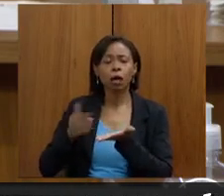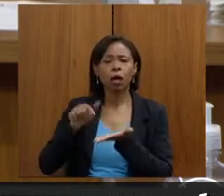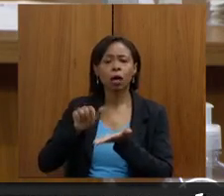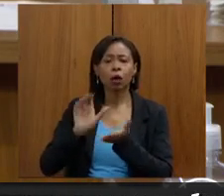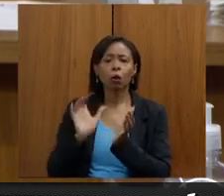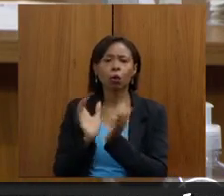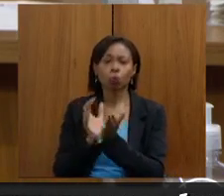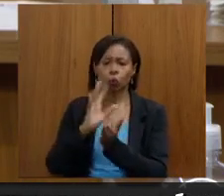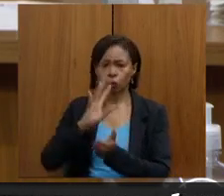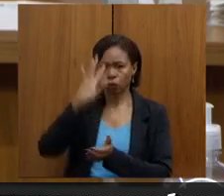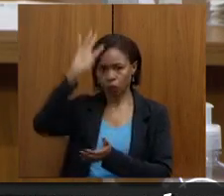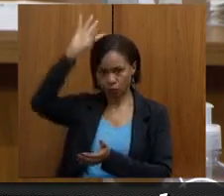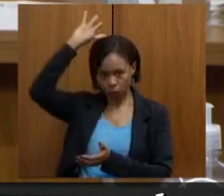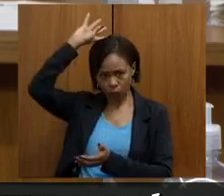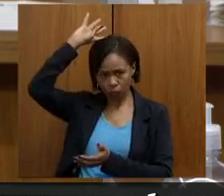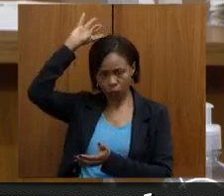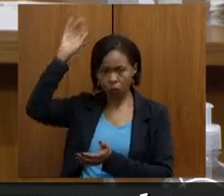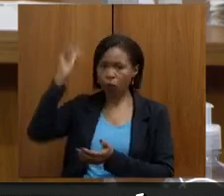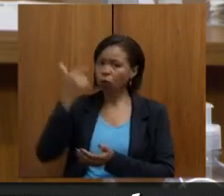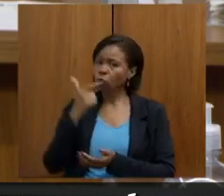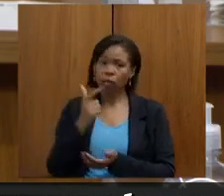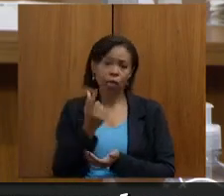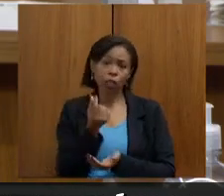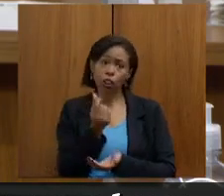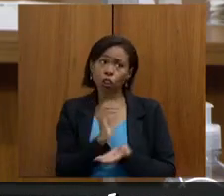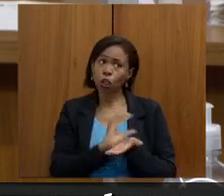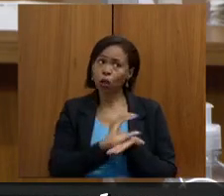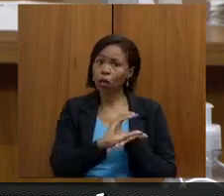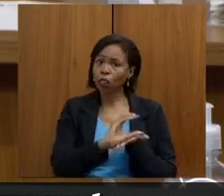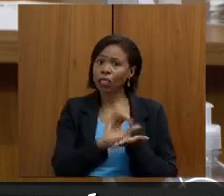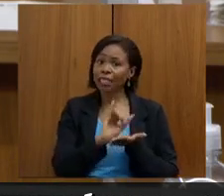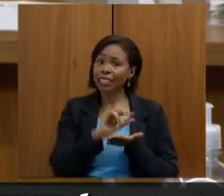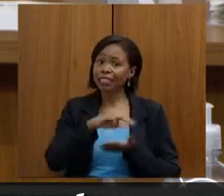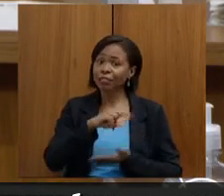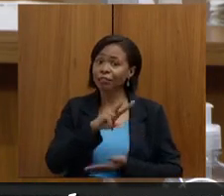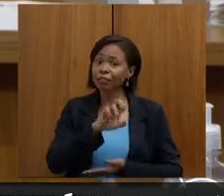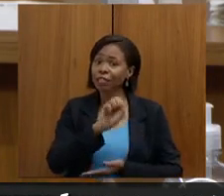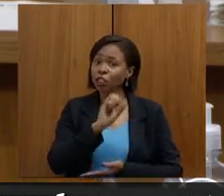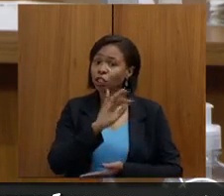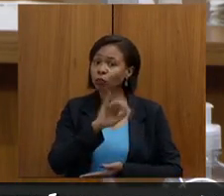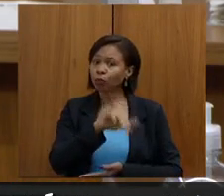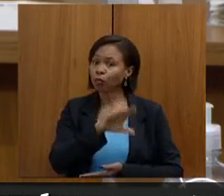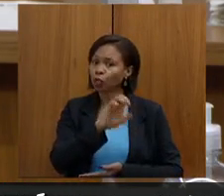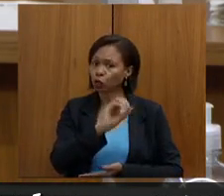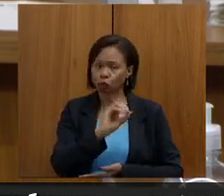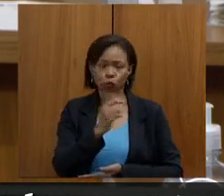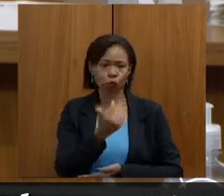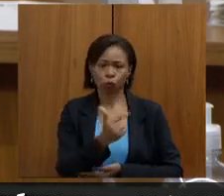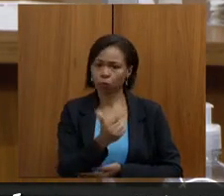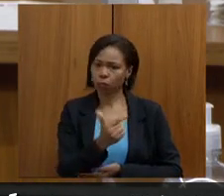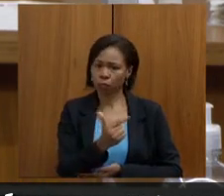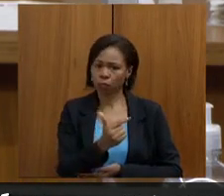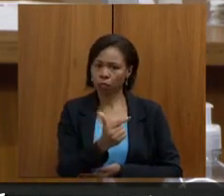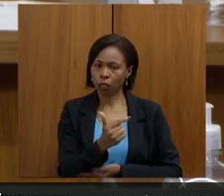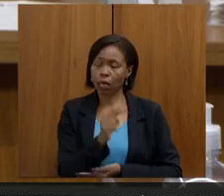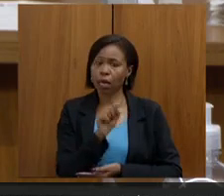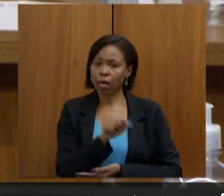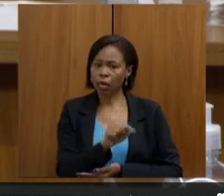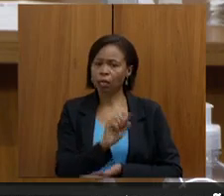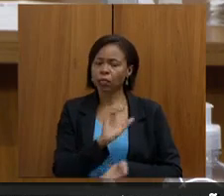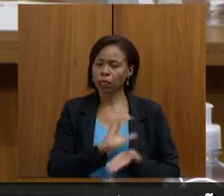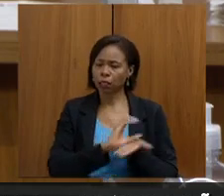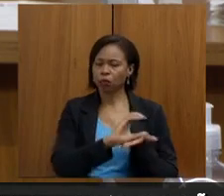não temos aí recurso de investimento os recursos de investimento do Corpo de Bombeiros estão